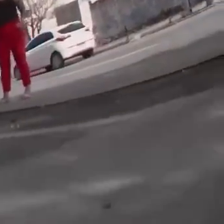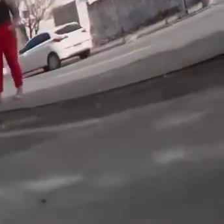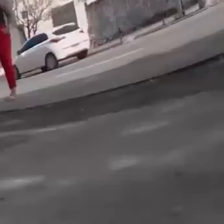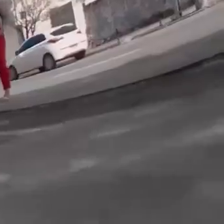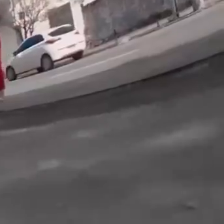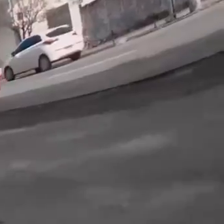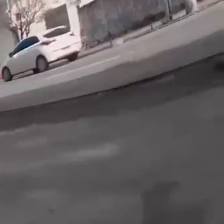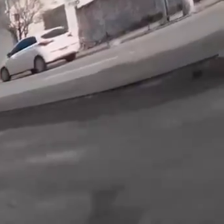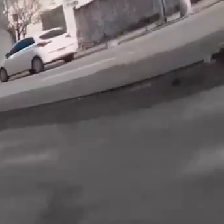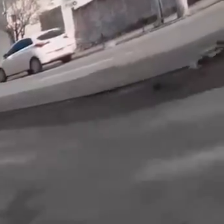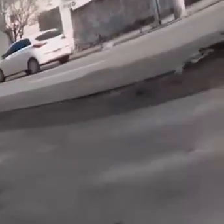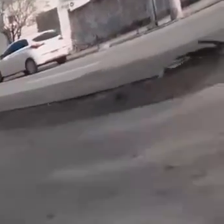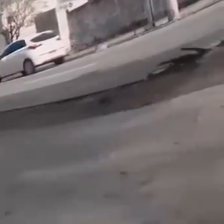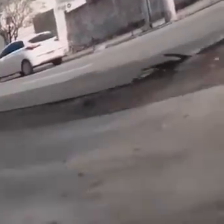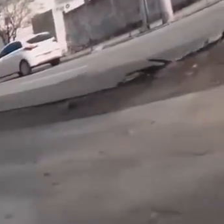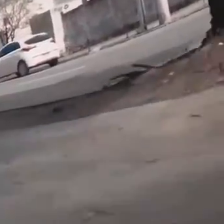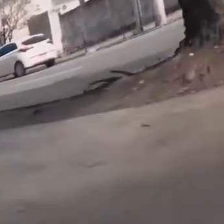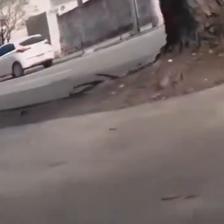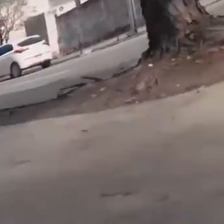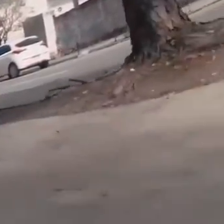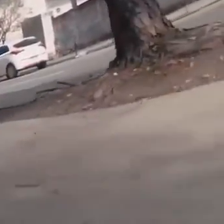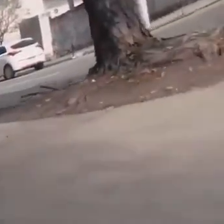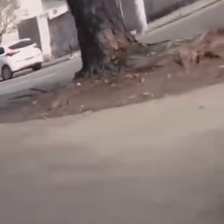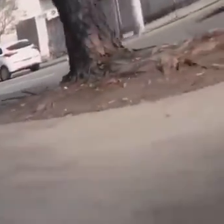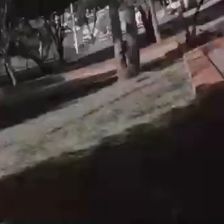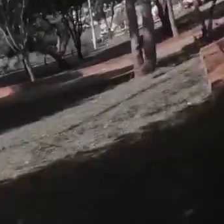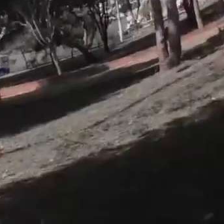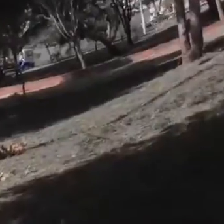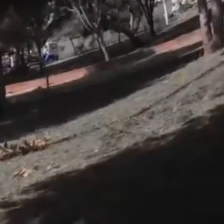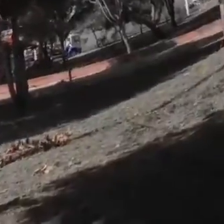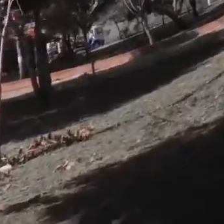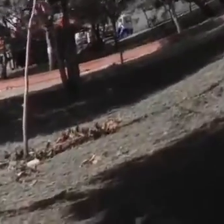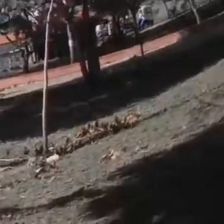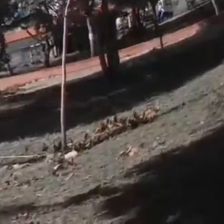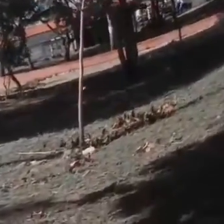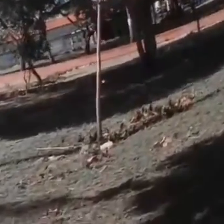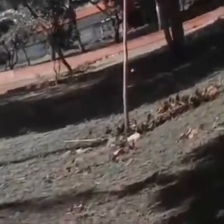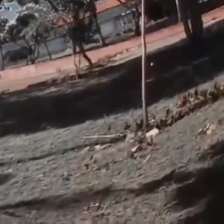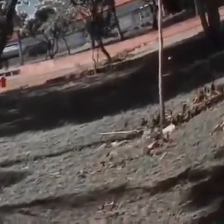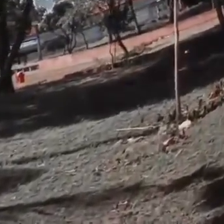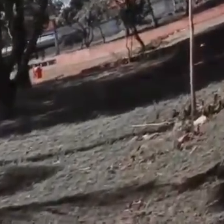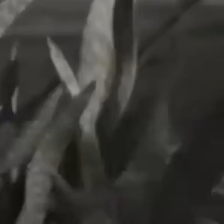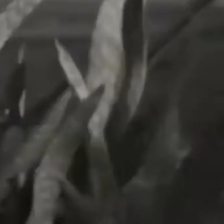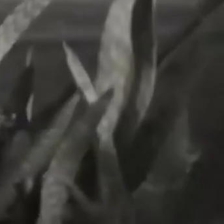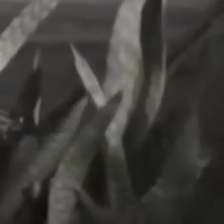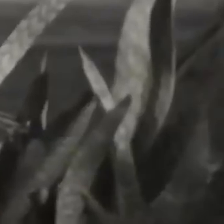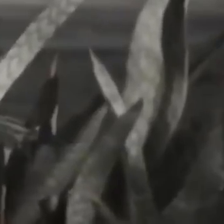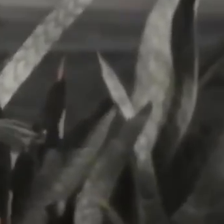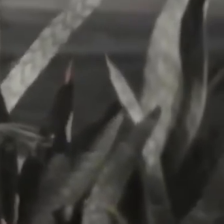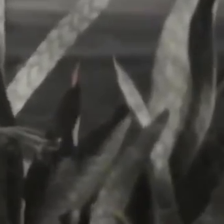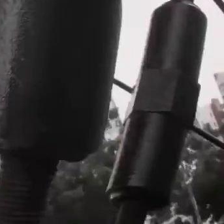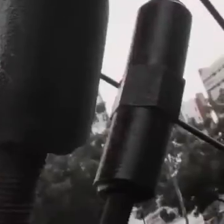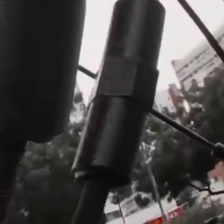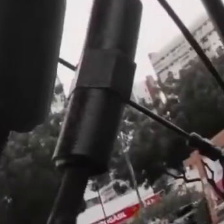calçada. Em minha essência deixo longe o meu karma. Eu tô virado no trovão.